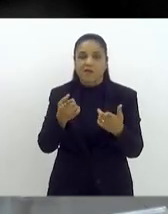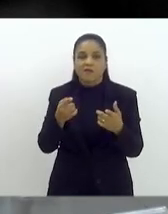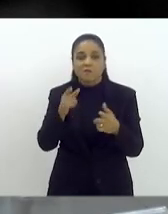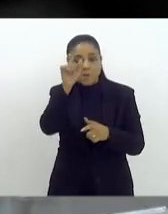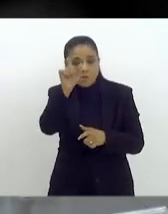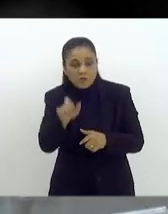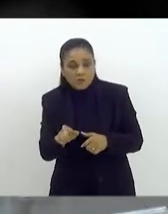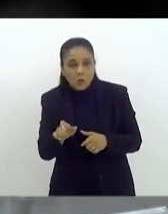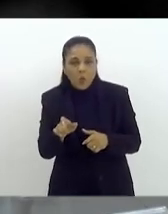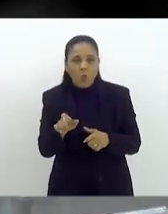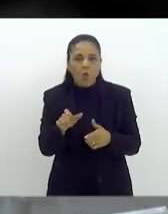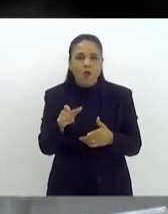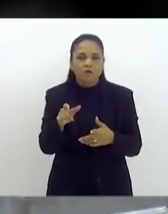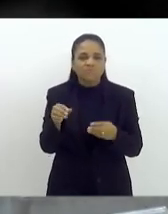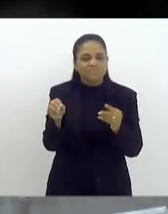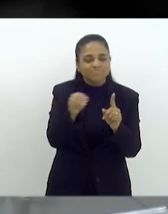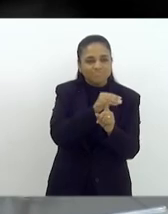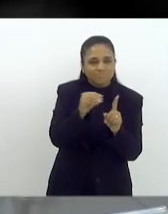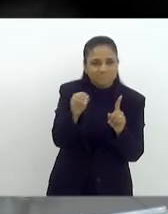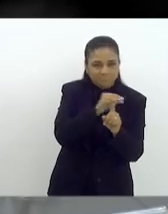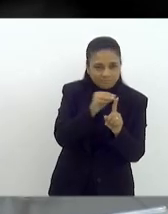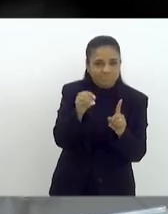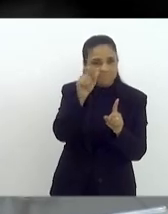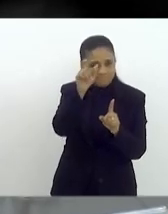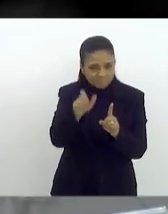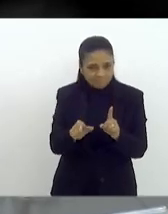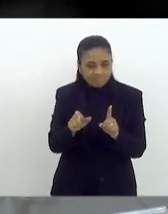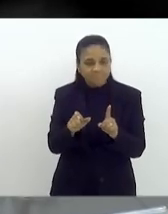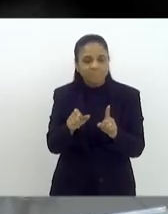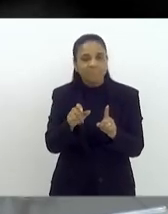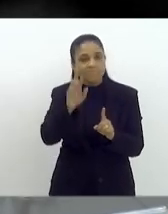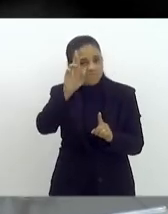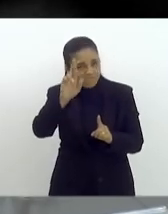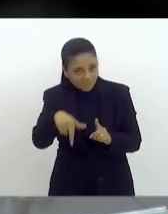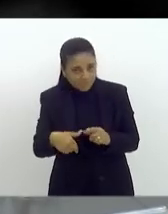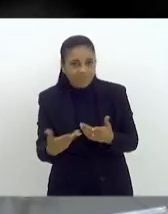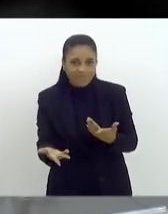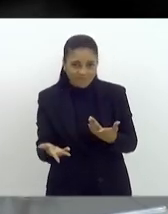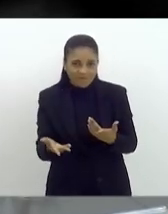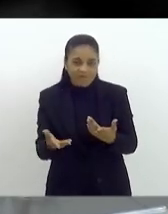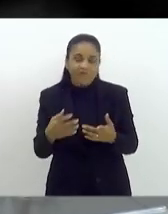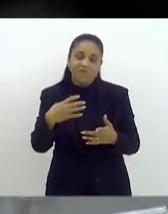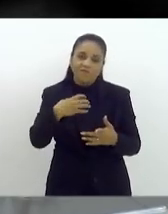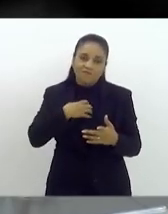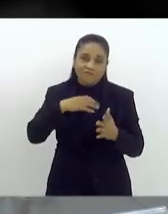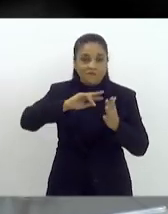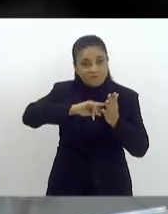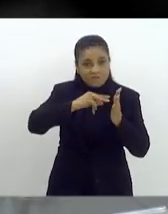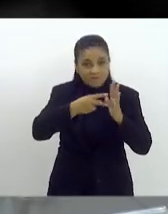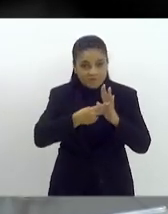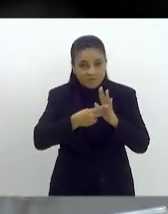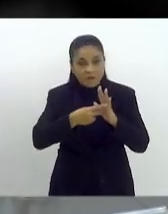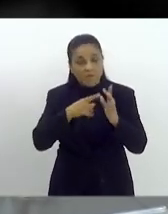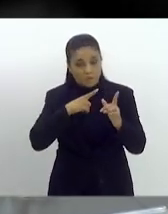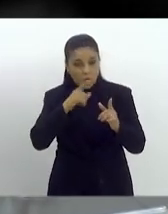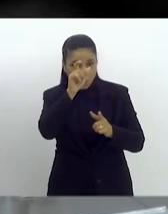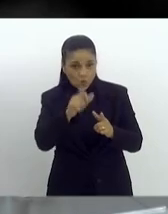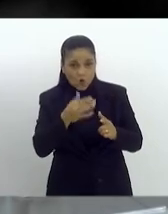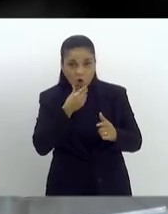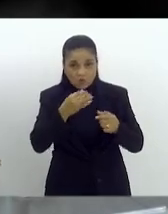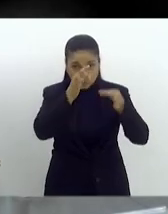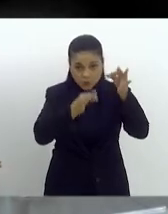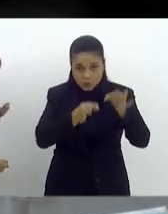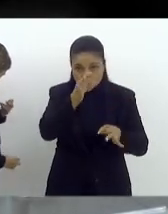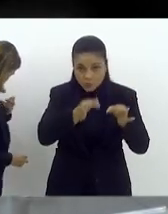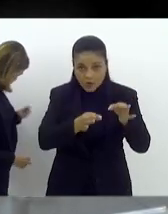em situação de vulnerabilidade né com maior razão ainda e nesse sentido a gente teve inclusive um julgado do STJ